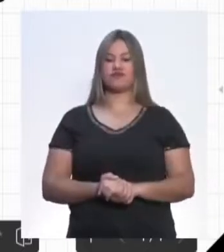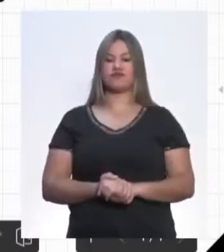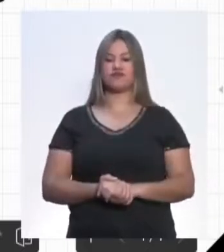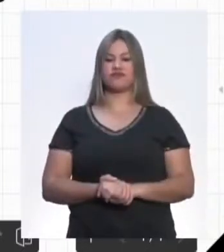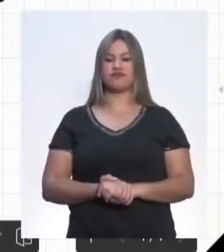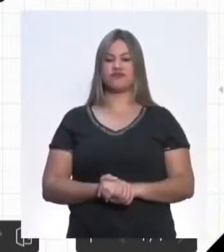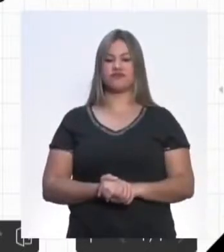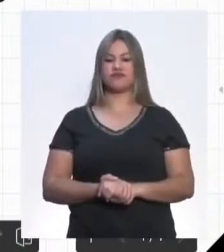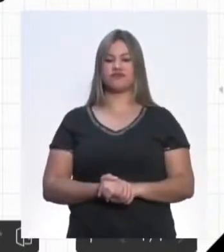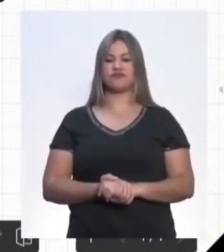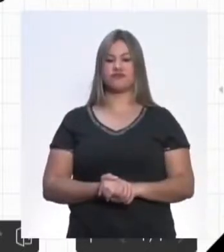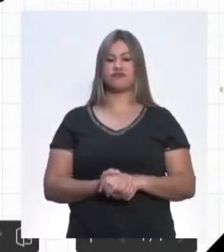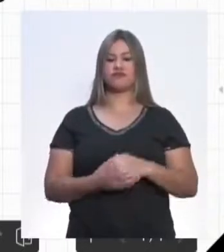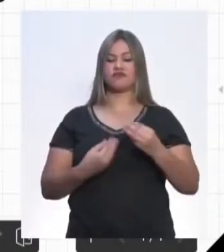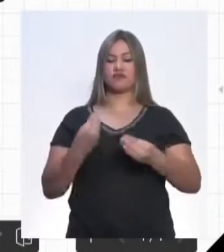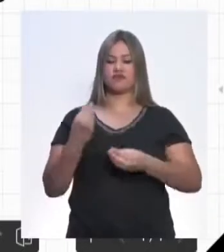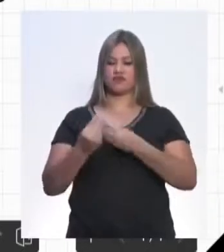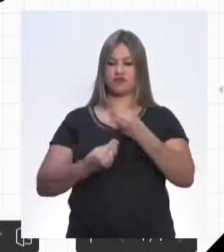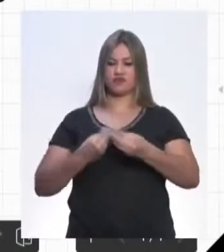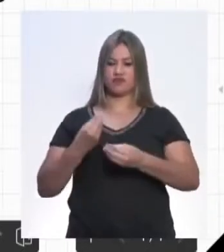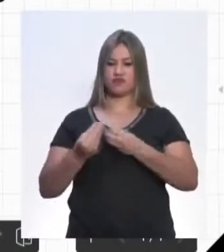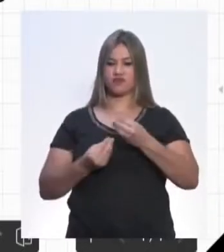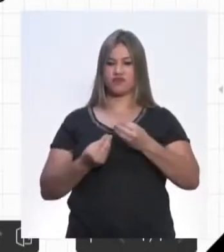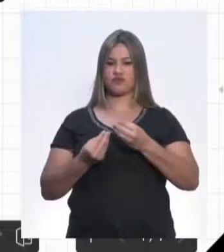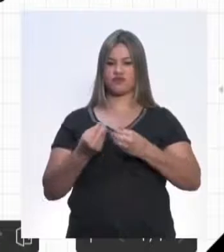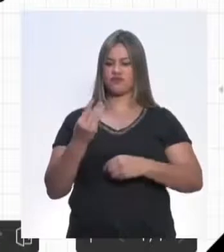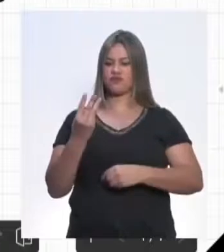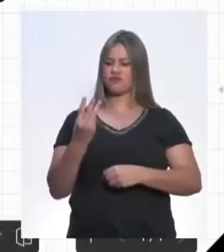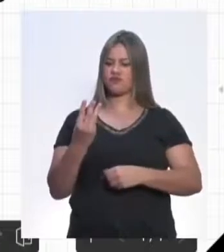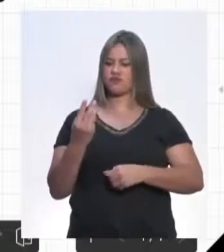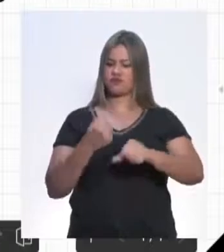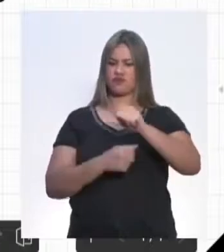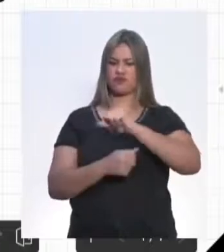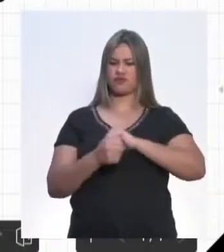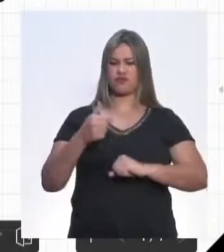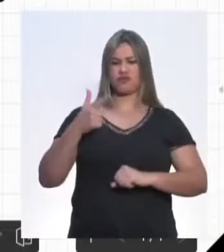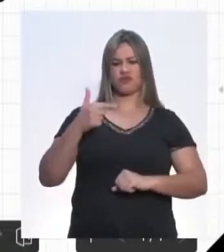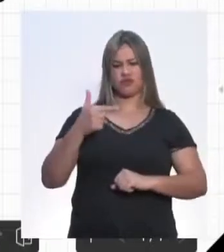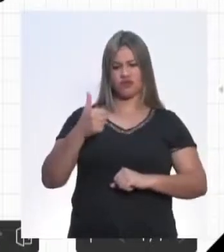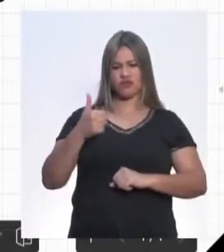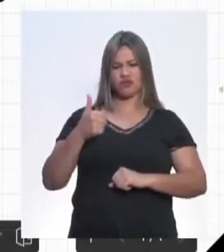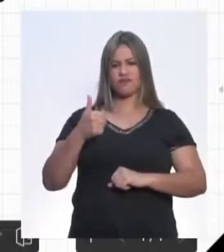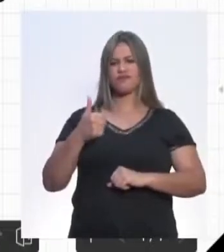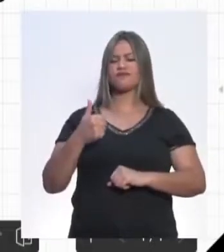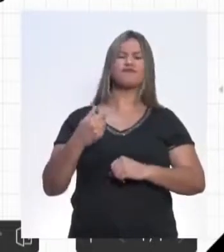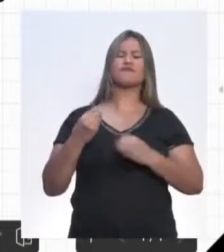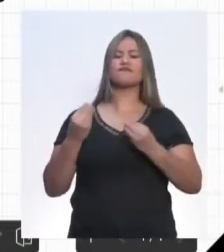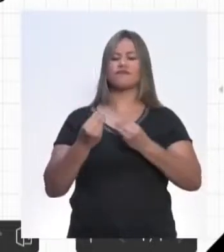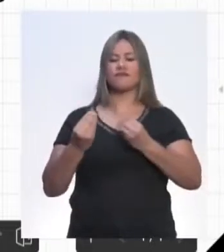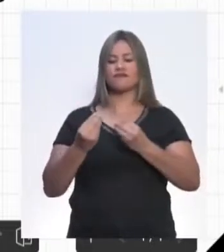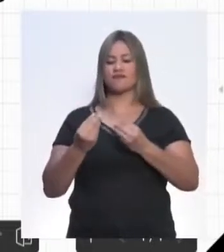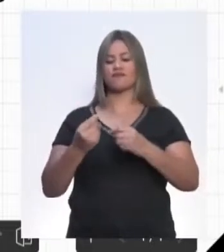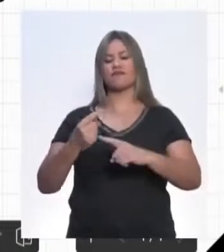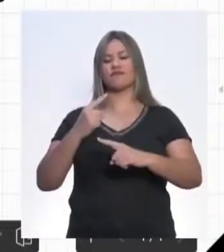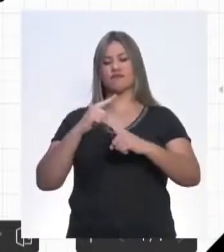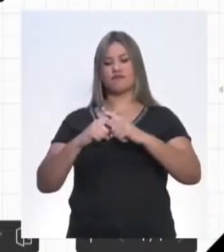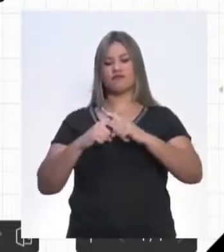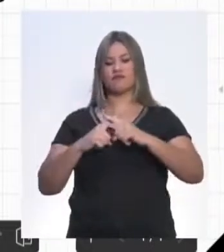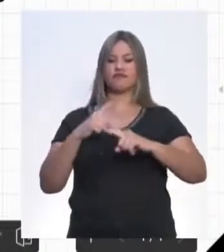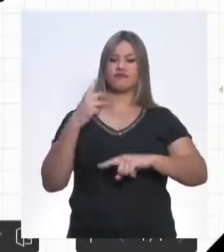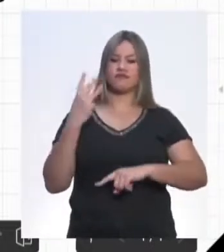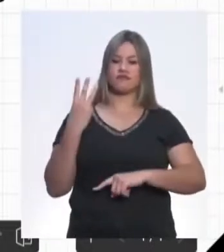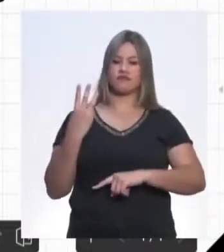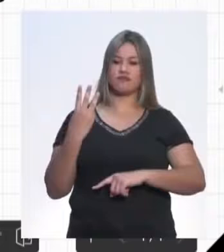o 3 para virar 12, Ale? Multipliquei por 4. Beleza, então se eu multipliquei por